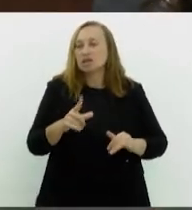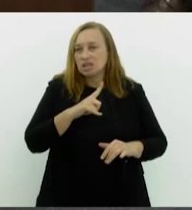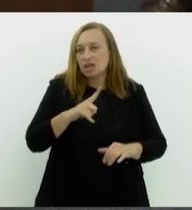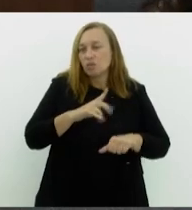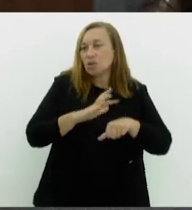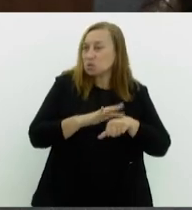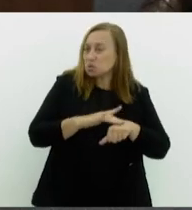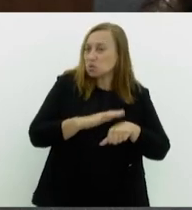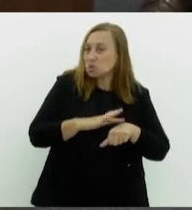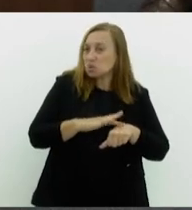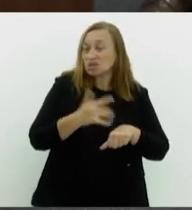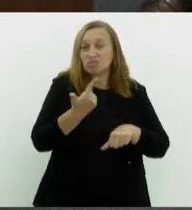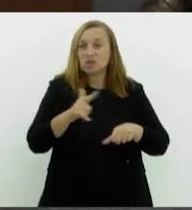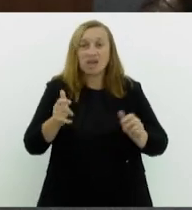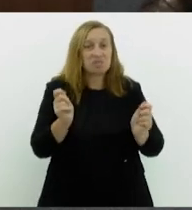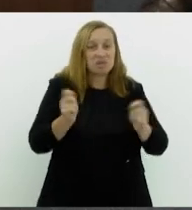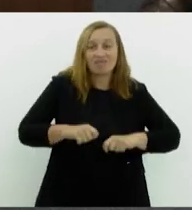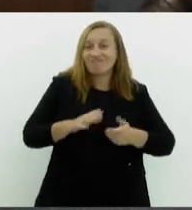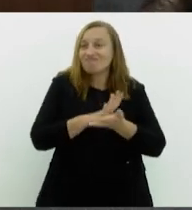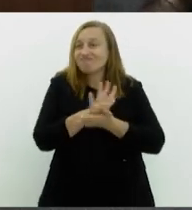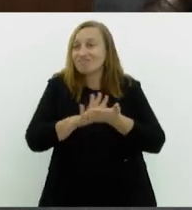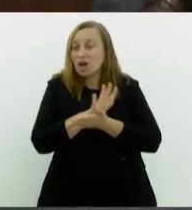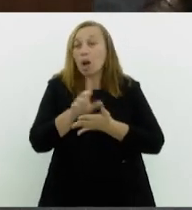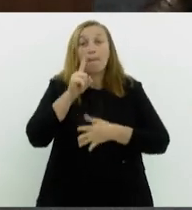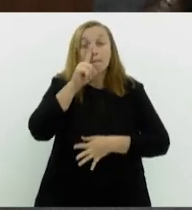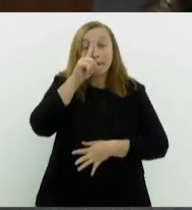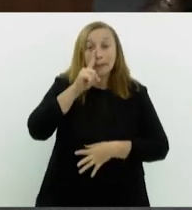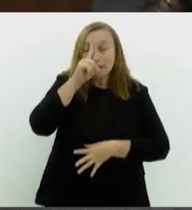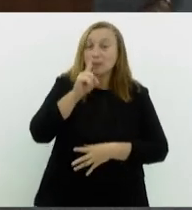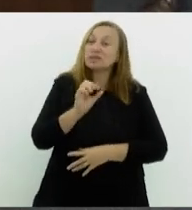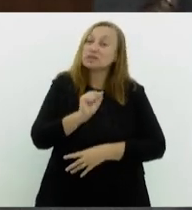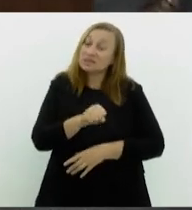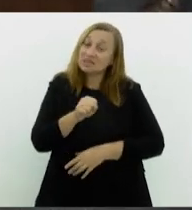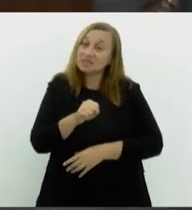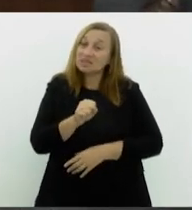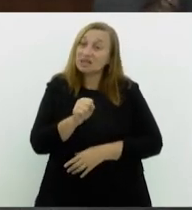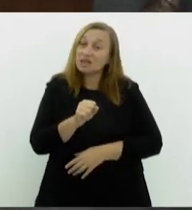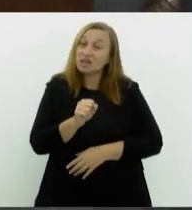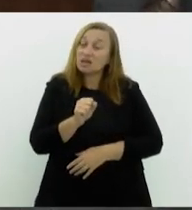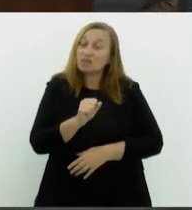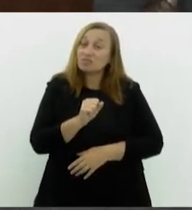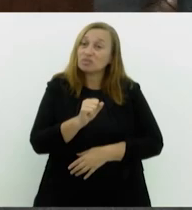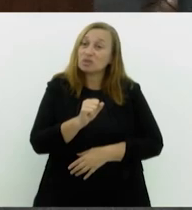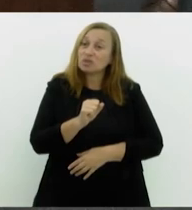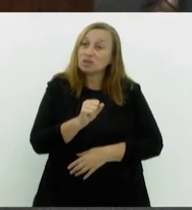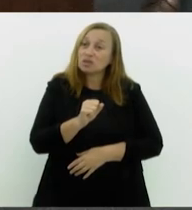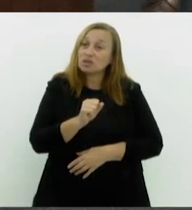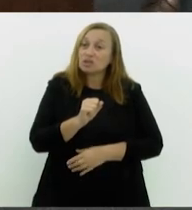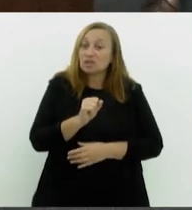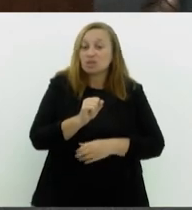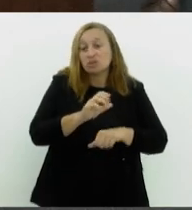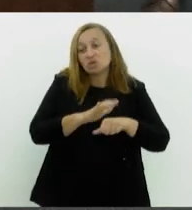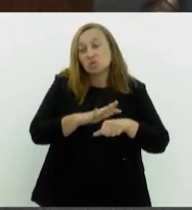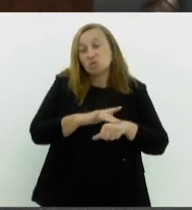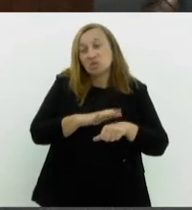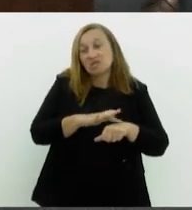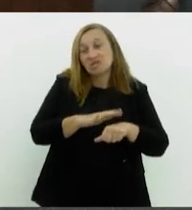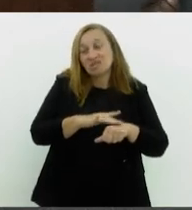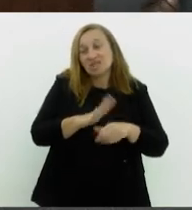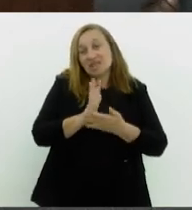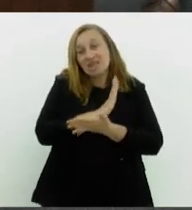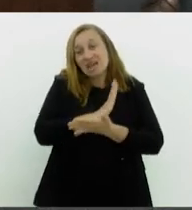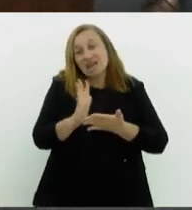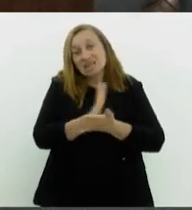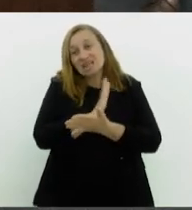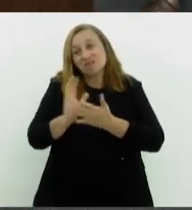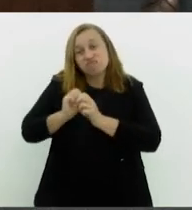doença incapacitante, é uma doença perigosa e uma doença que, muitas vezes, perdura por anos